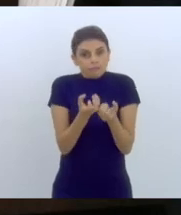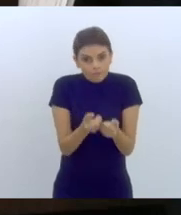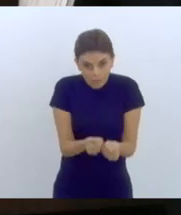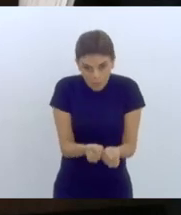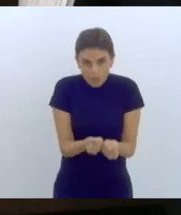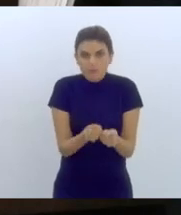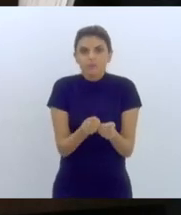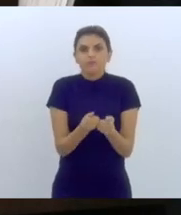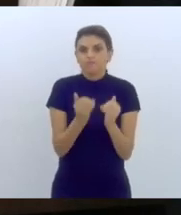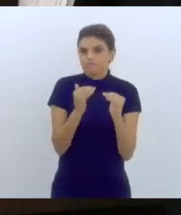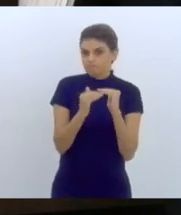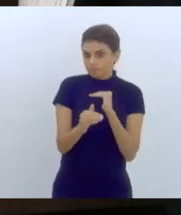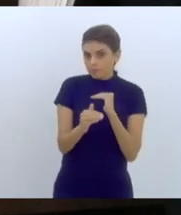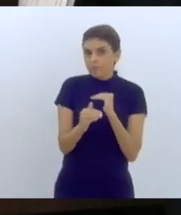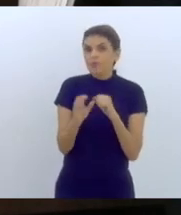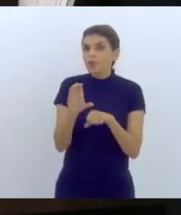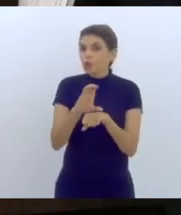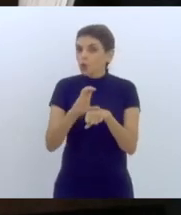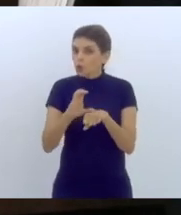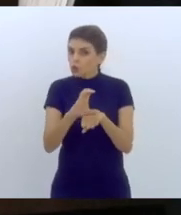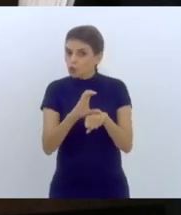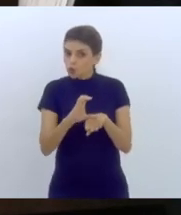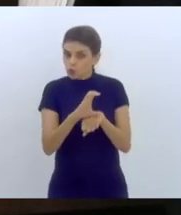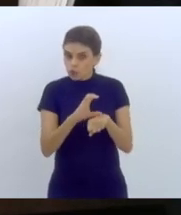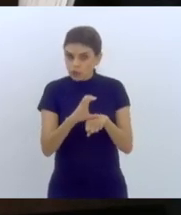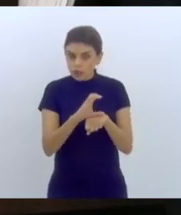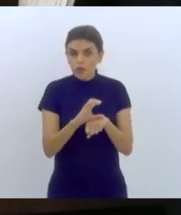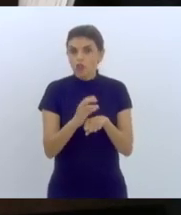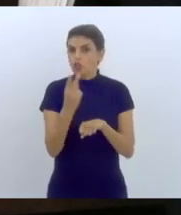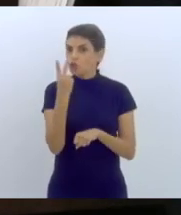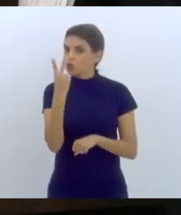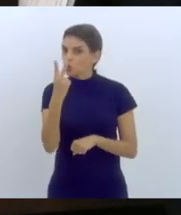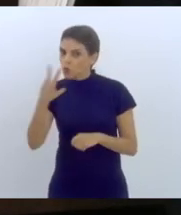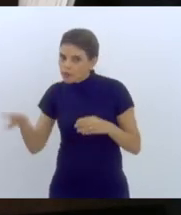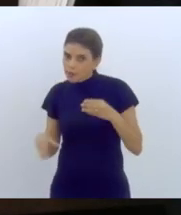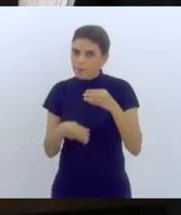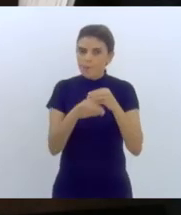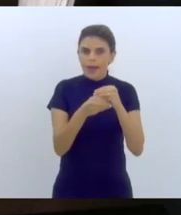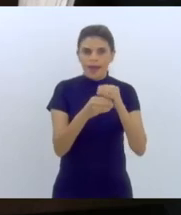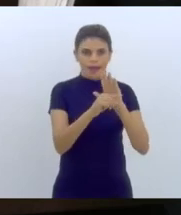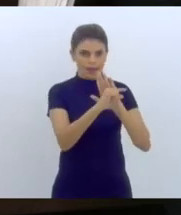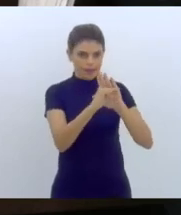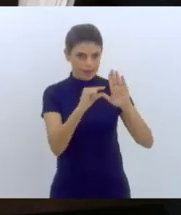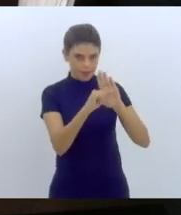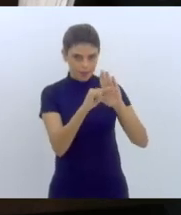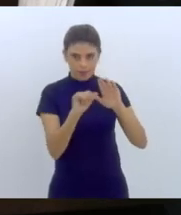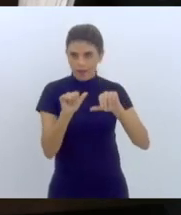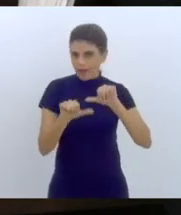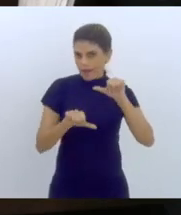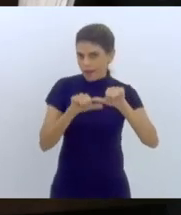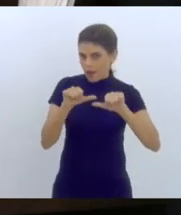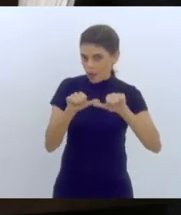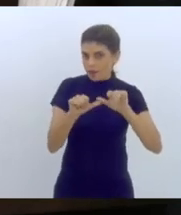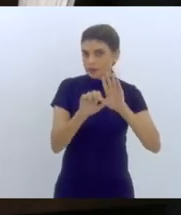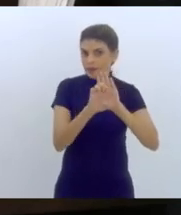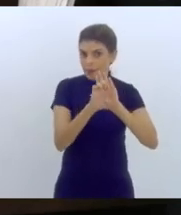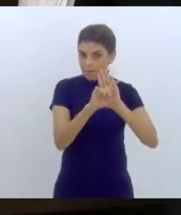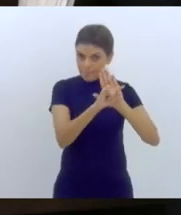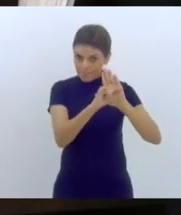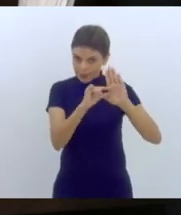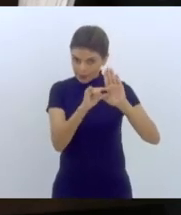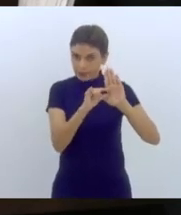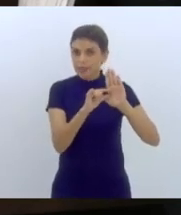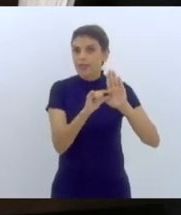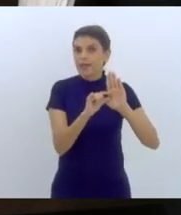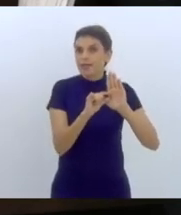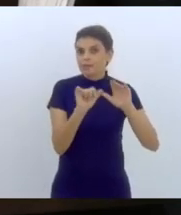acompanhando a divergência, pela constitucionalidade com duas emendas. Alterando a ementa, onde está